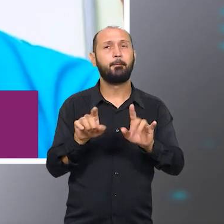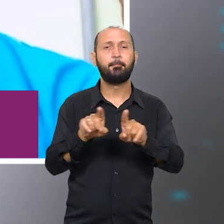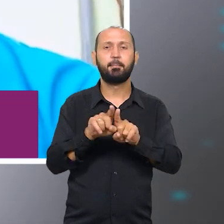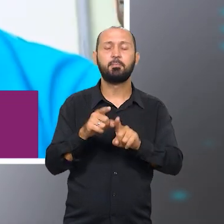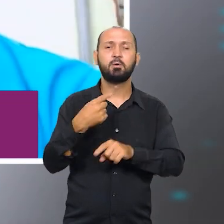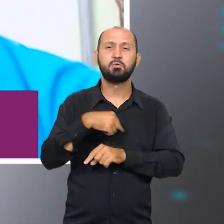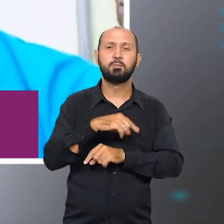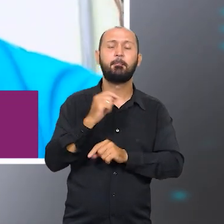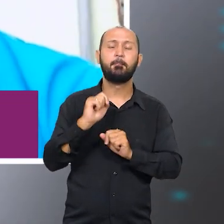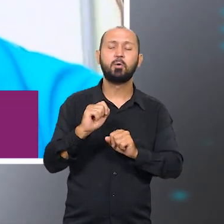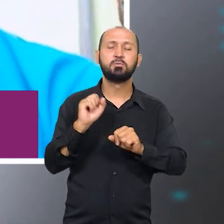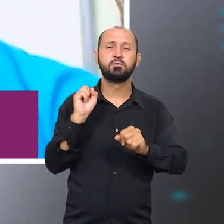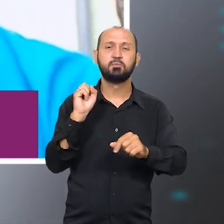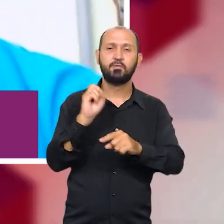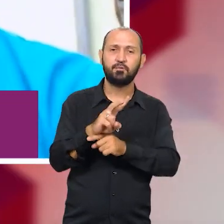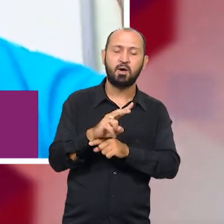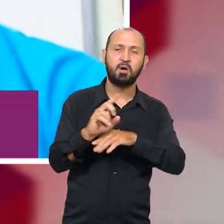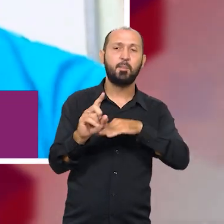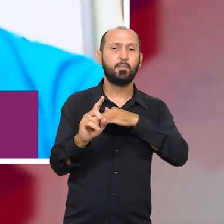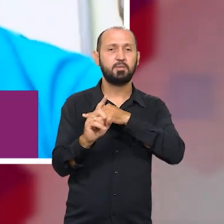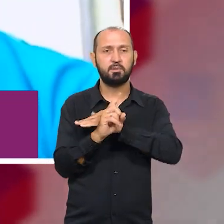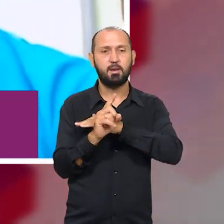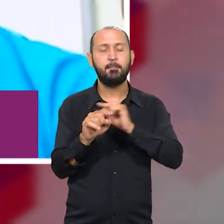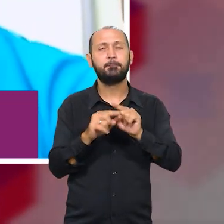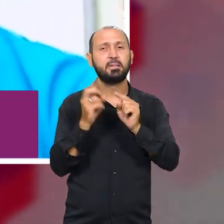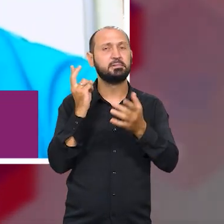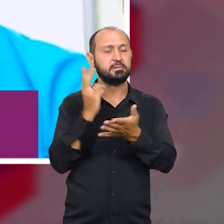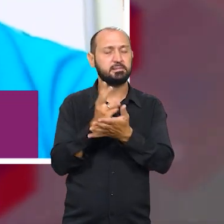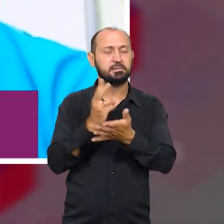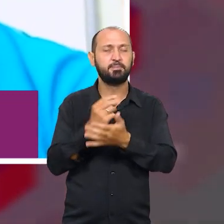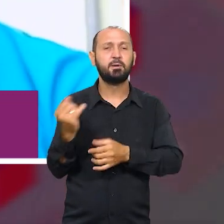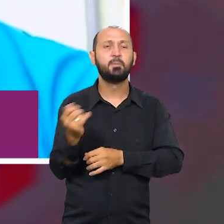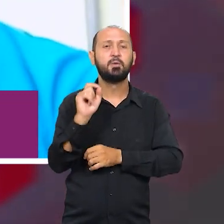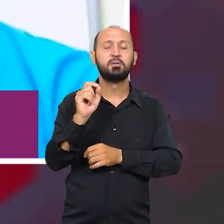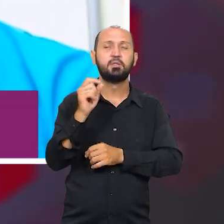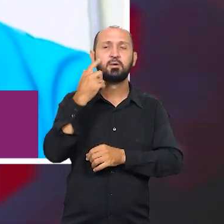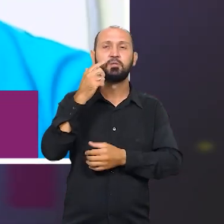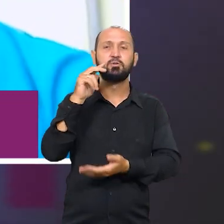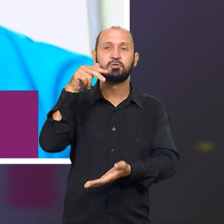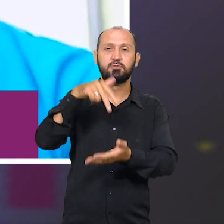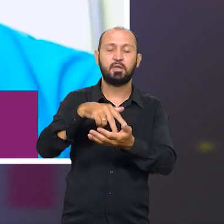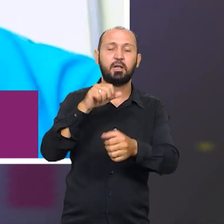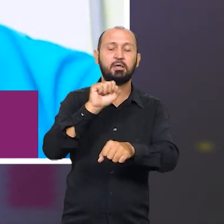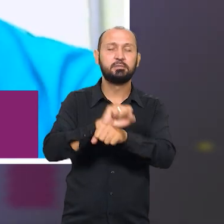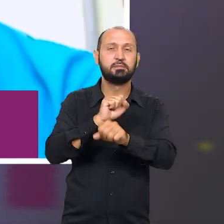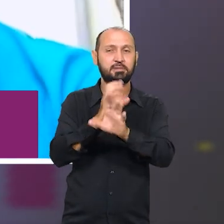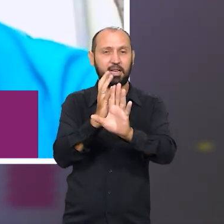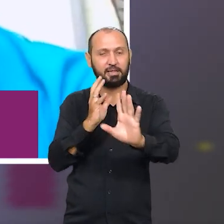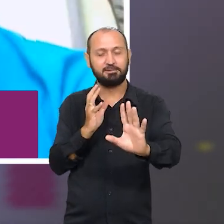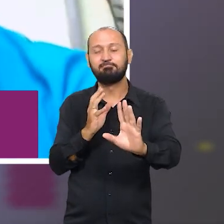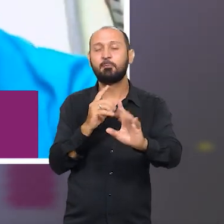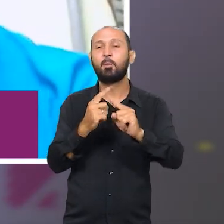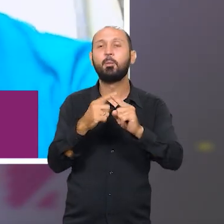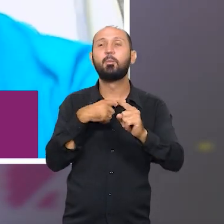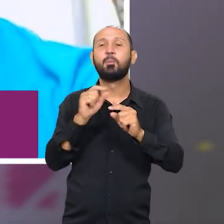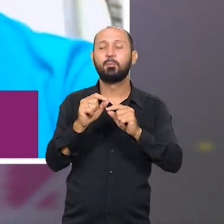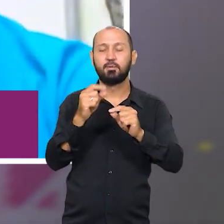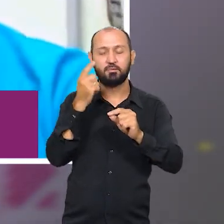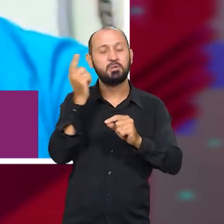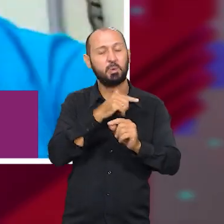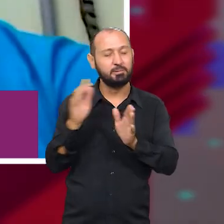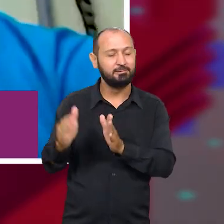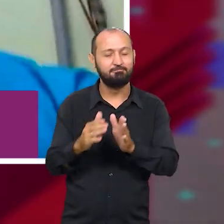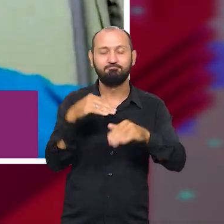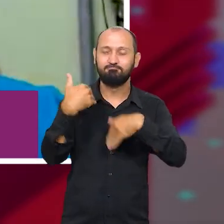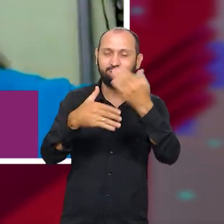pode não ter vaga, às vezes, para o atendimento, mas eu falo, sempre importante estar lá na lista de espera, porque os caminhos são promissores.